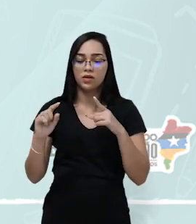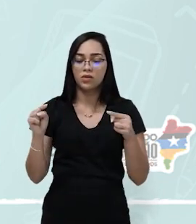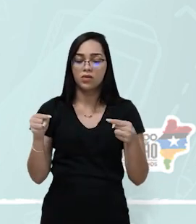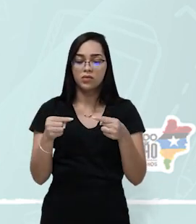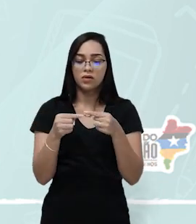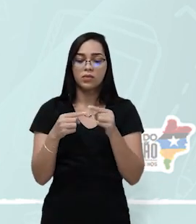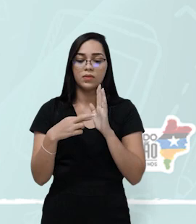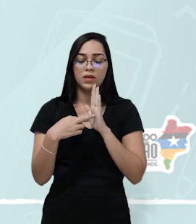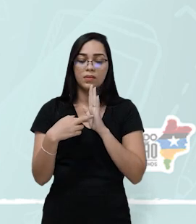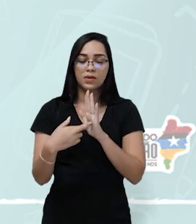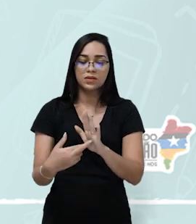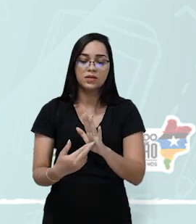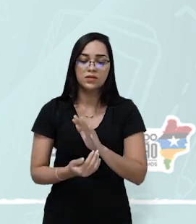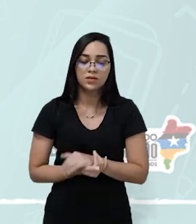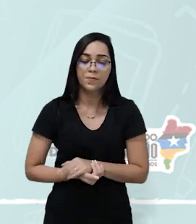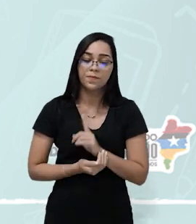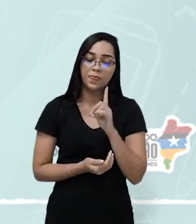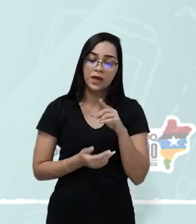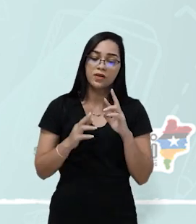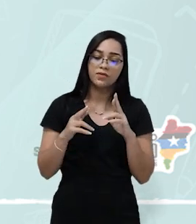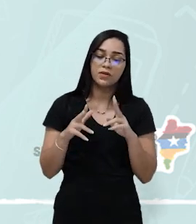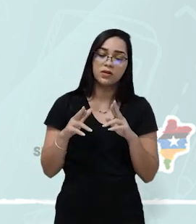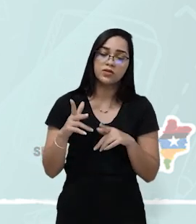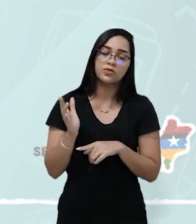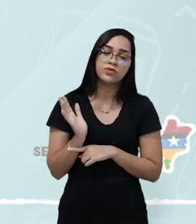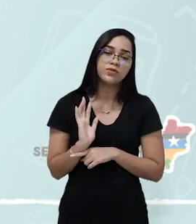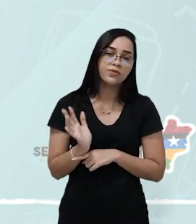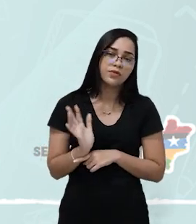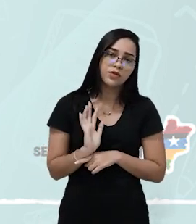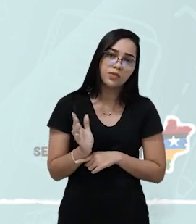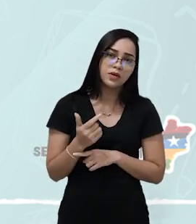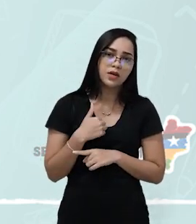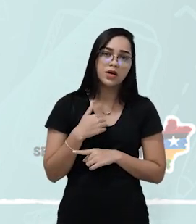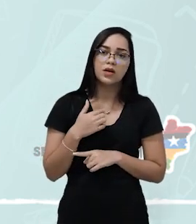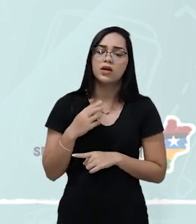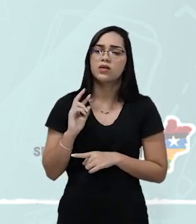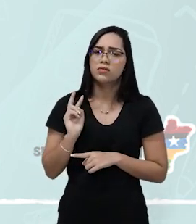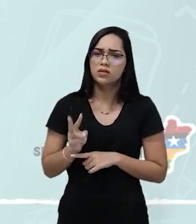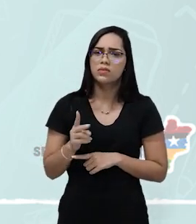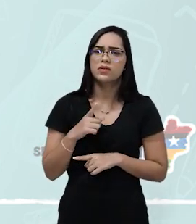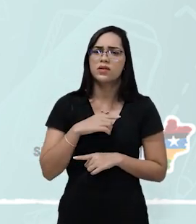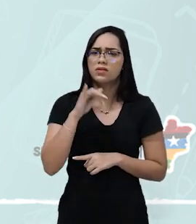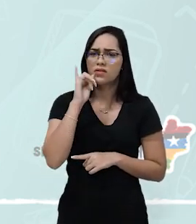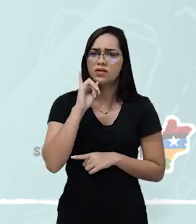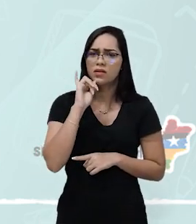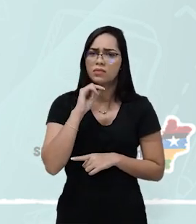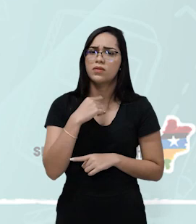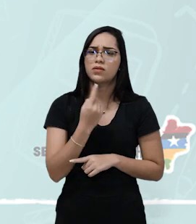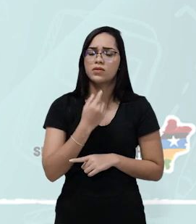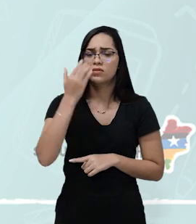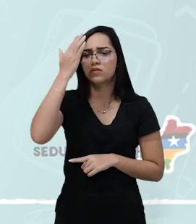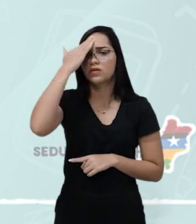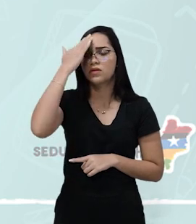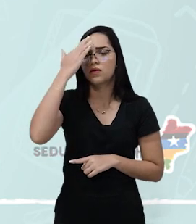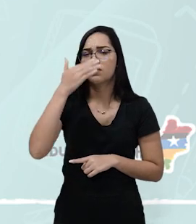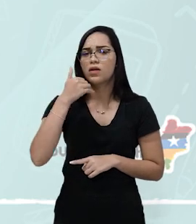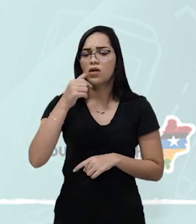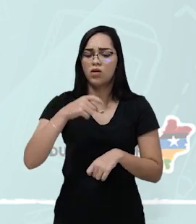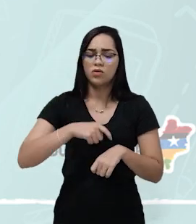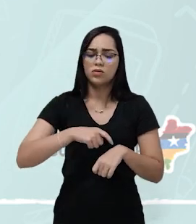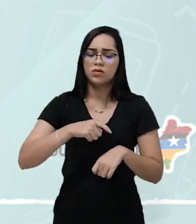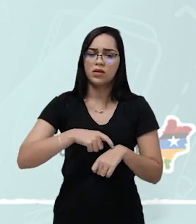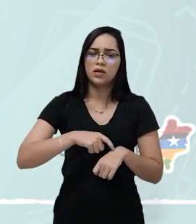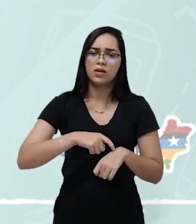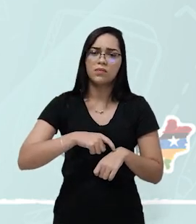da representação. É diferente de um filme, né? Eu gosto de citar essa história aí para a gente poder entender tempo